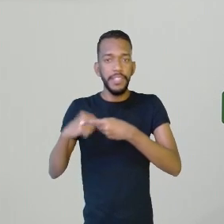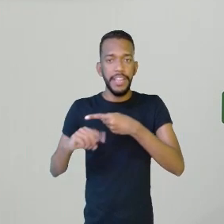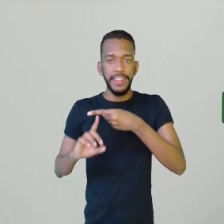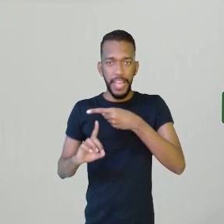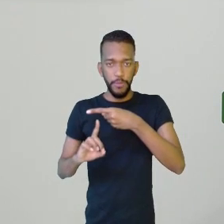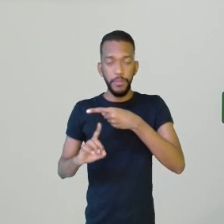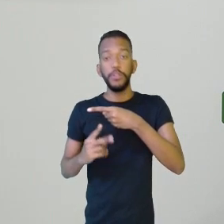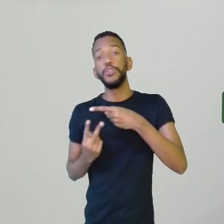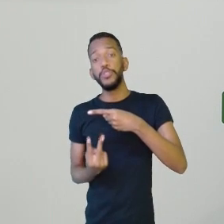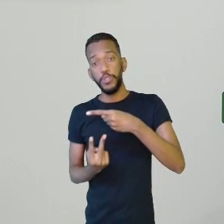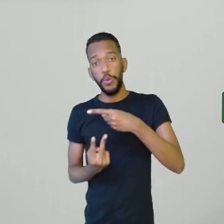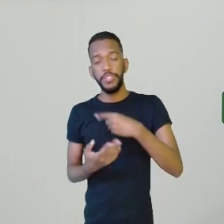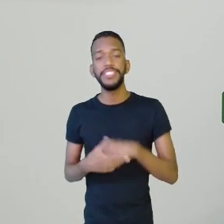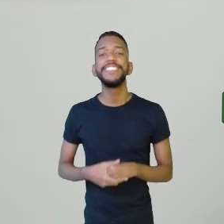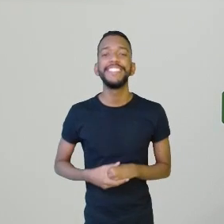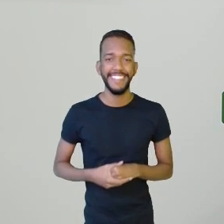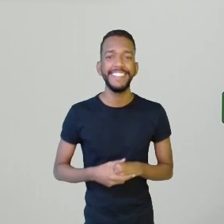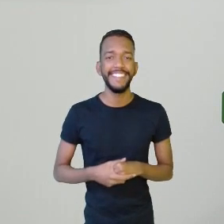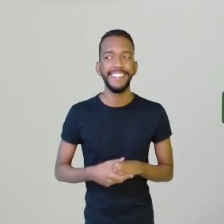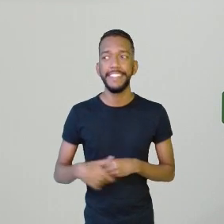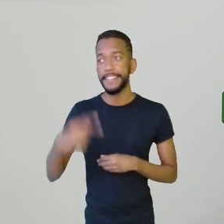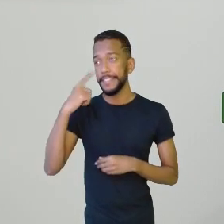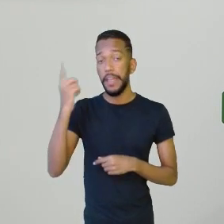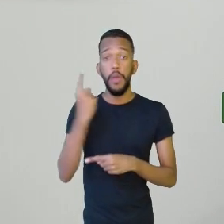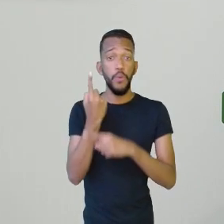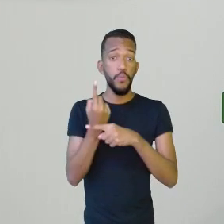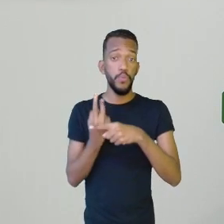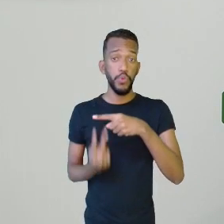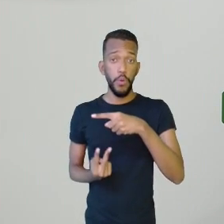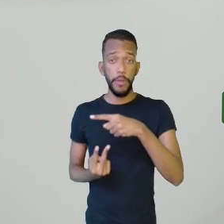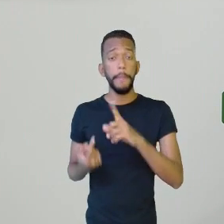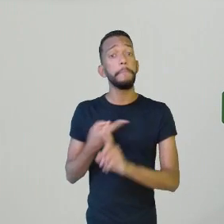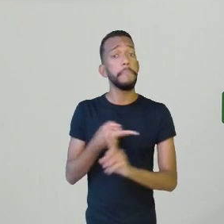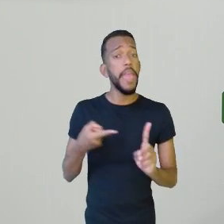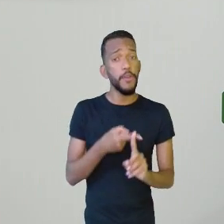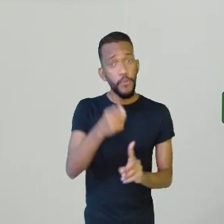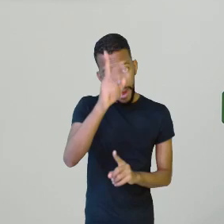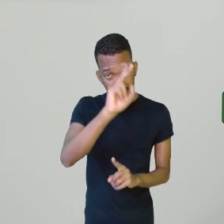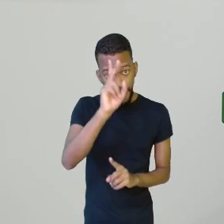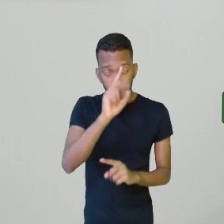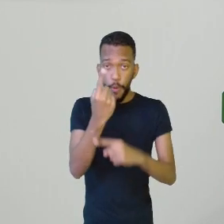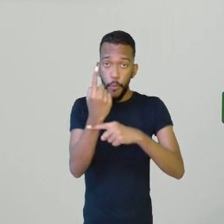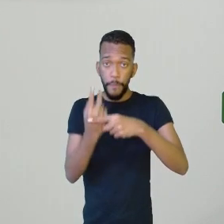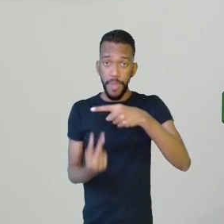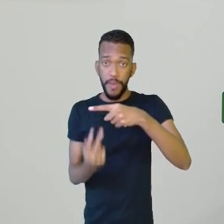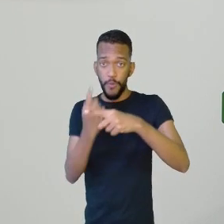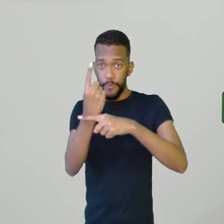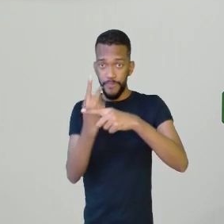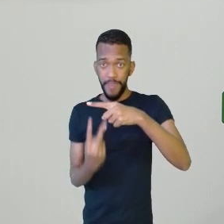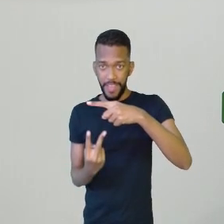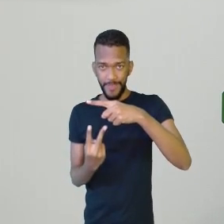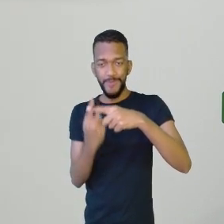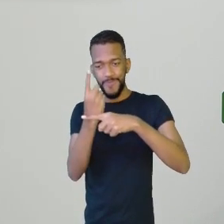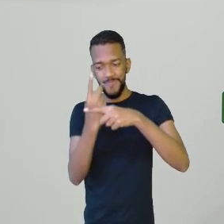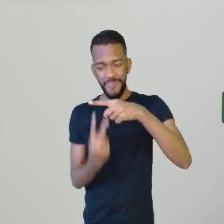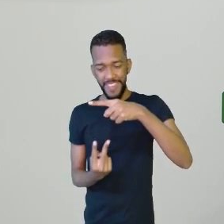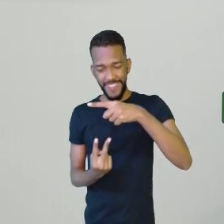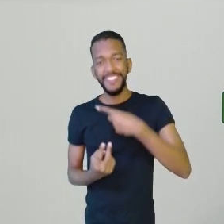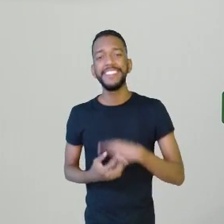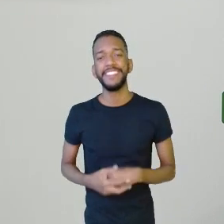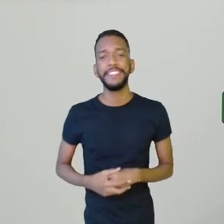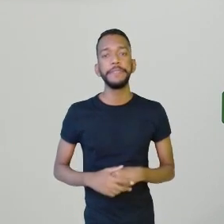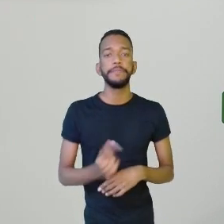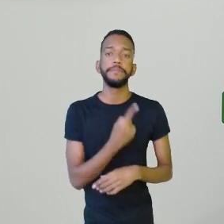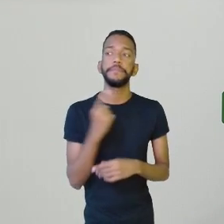denominador 2. Esta fração é 1/2. Lembra da metade da barra de chocolate? Isso. Então,